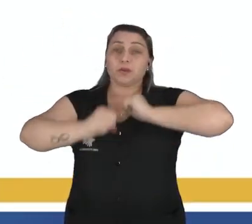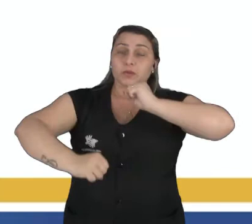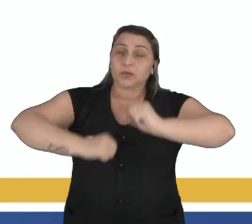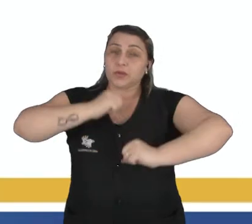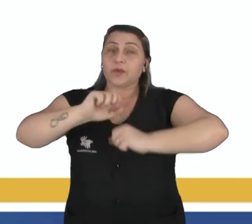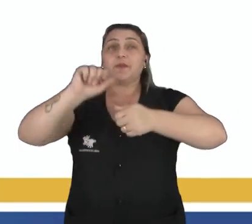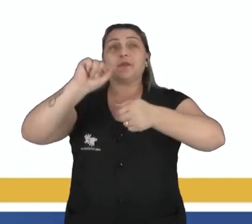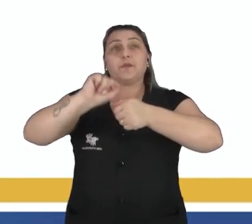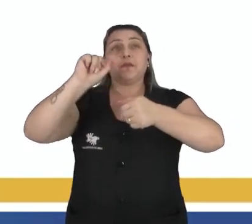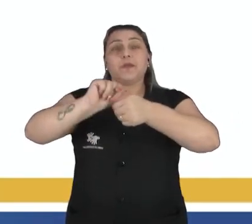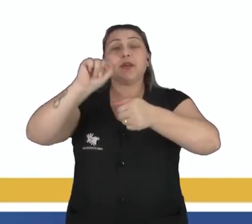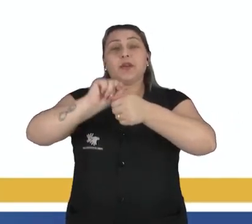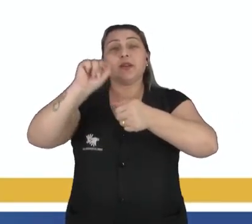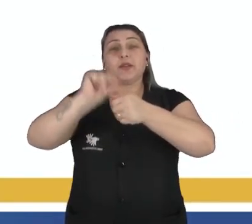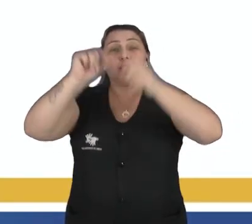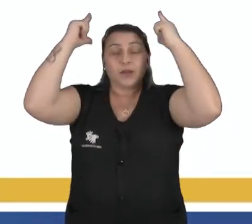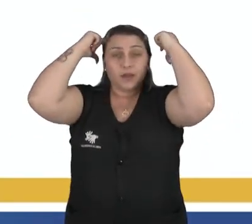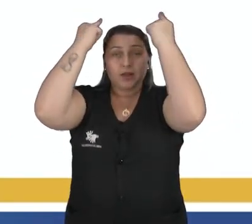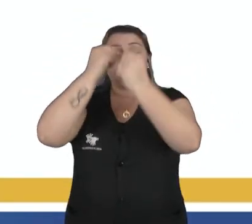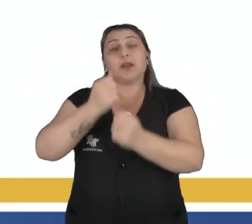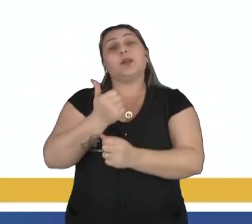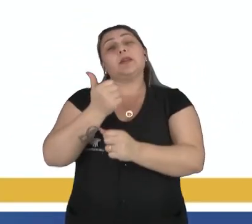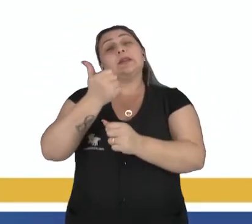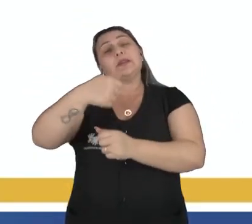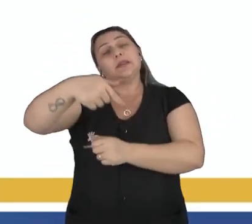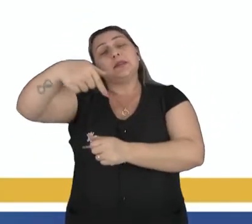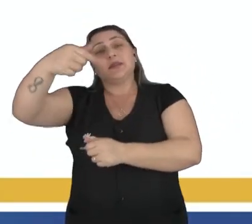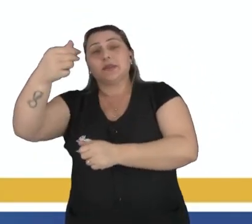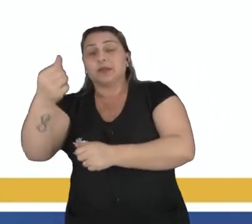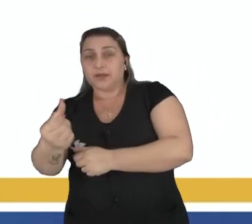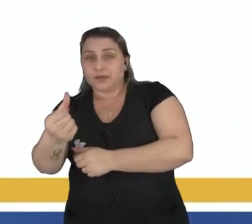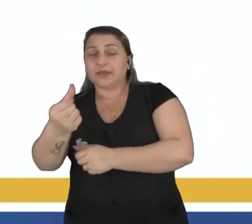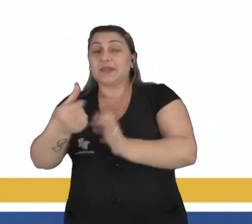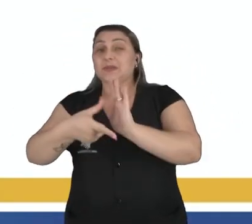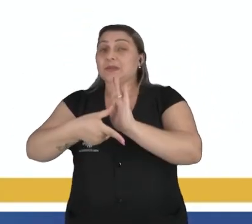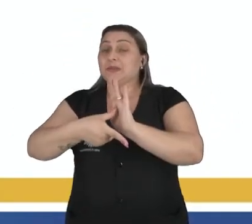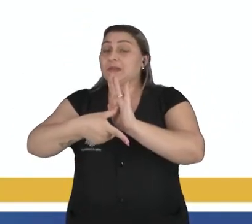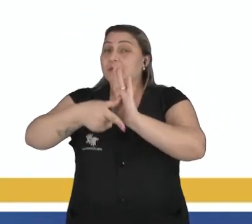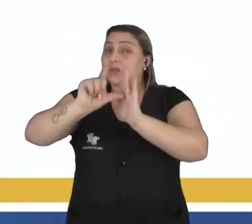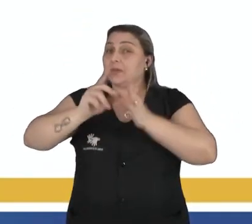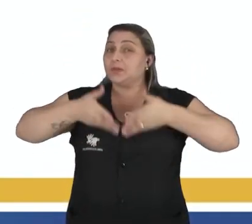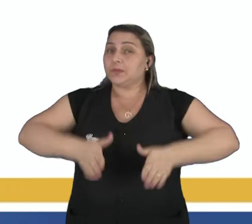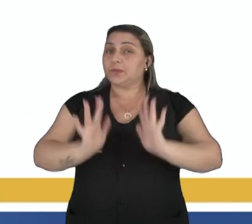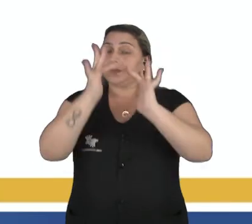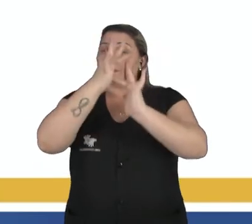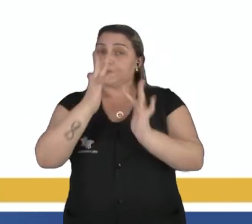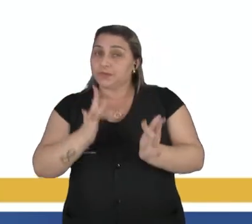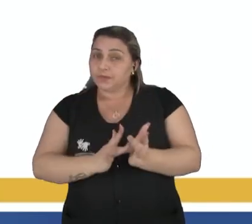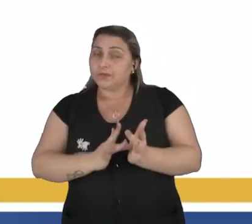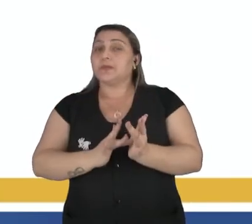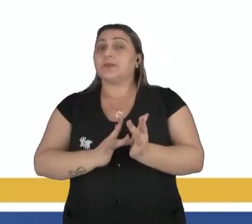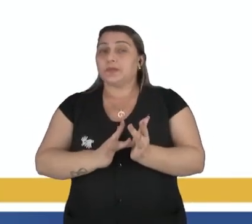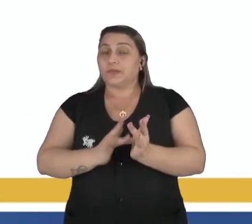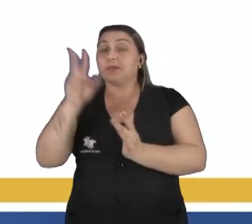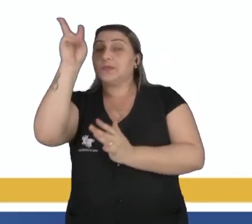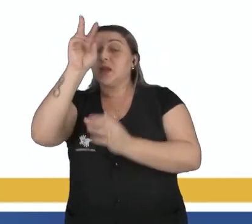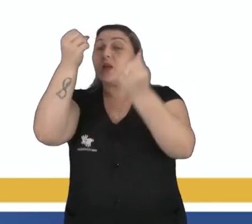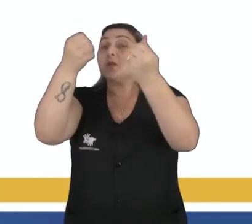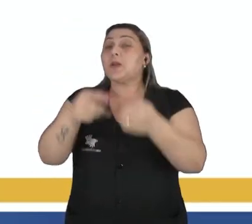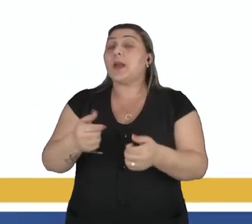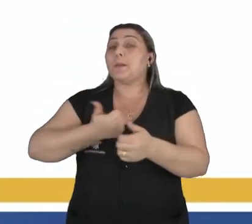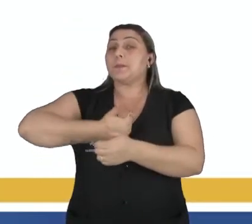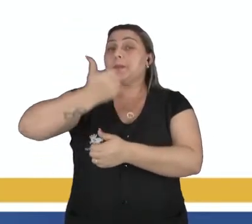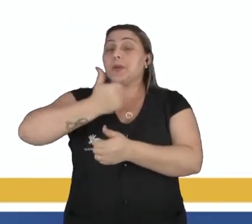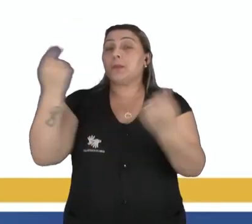corrida realizada na Grécia, no ano de 776 a.C. Essa, segundo a história, foi